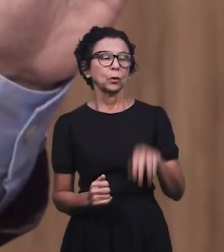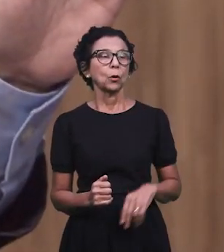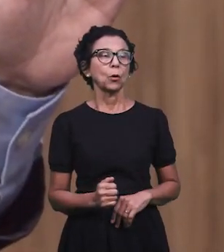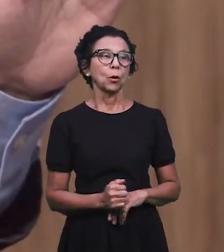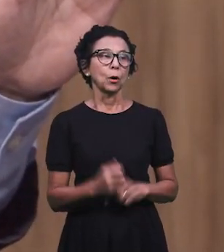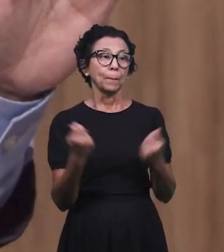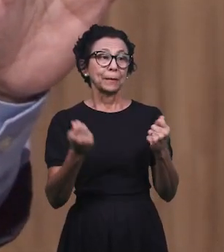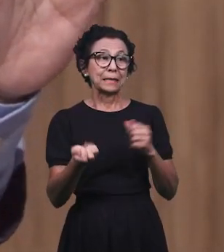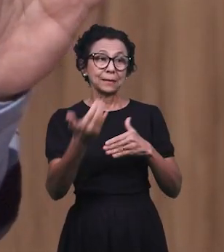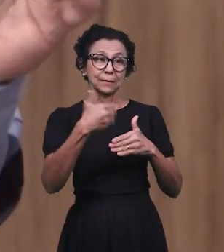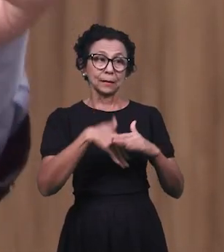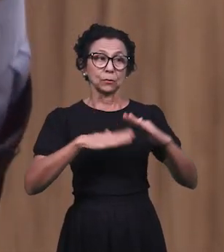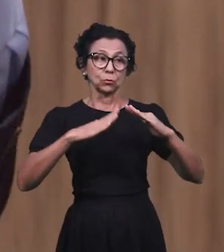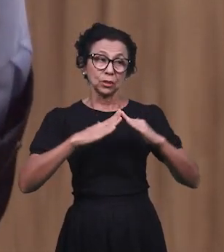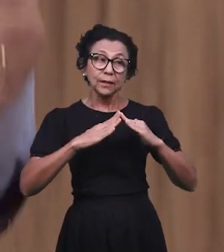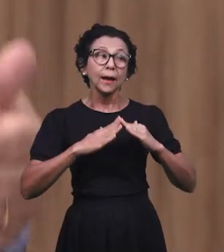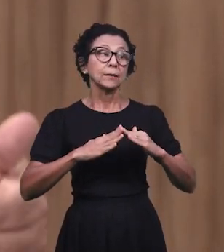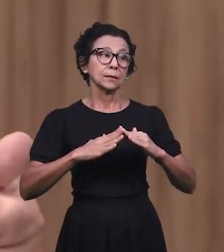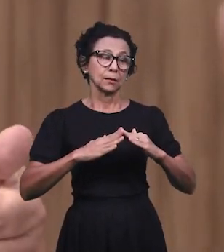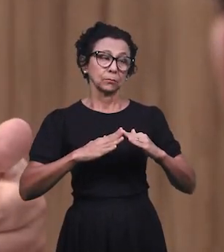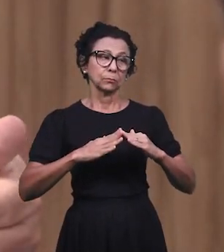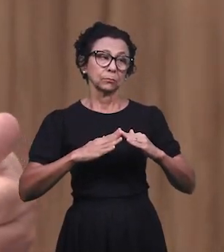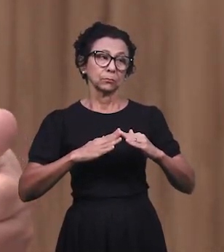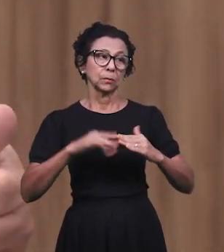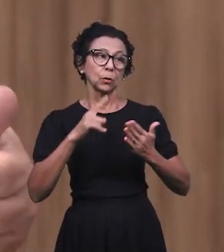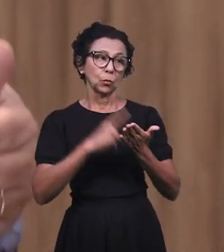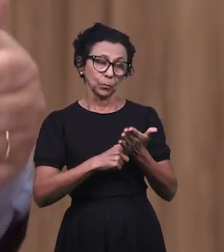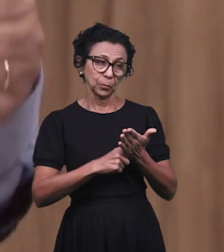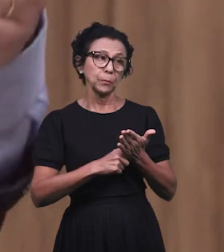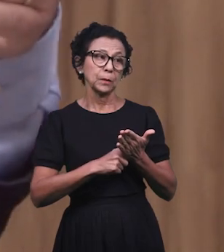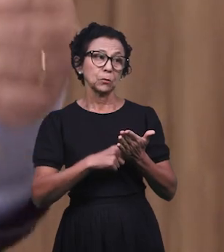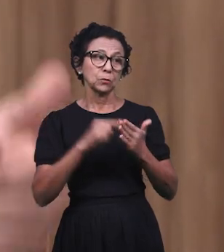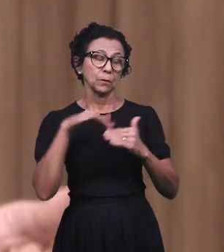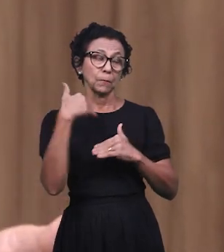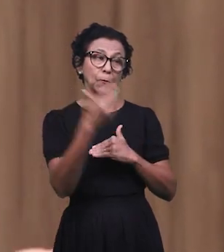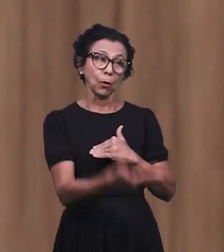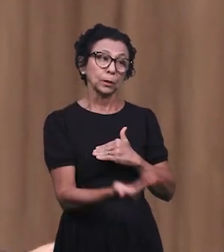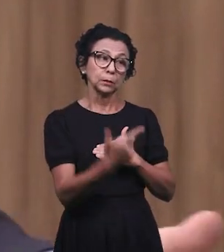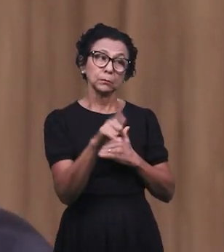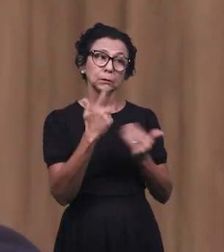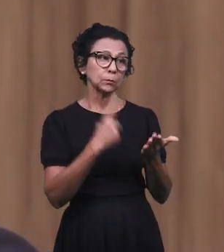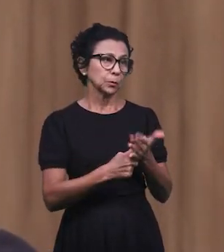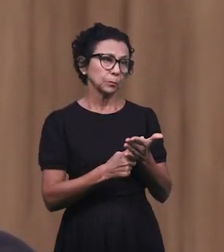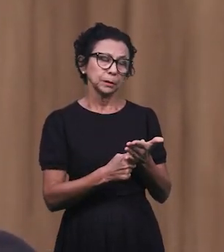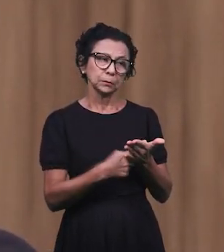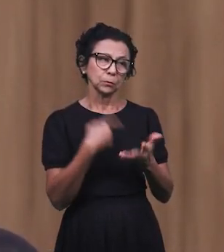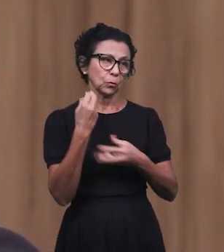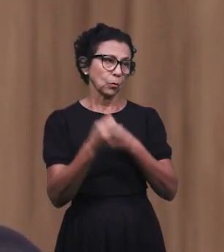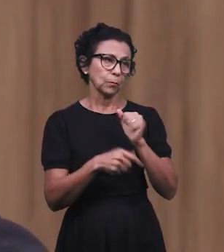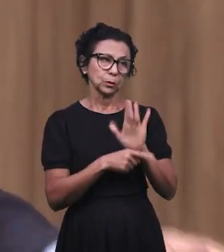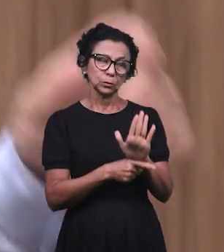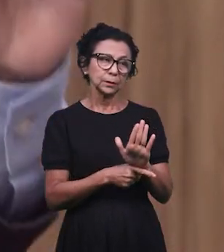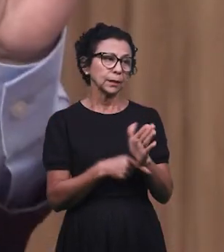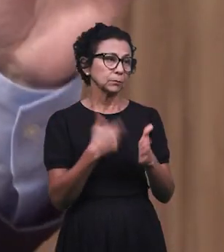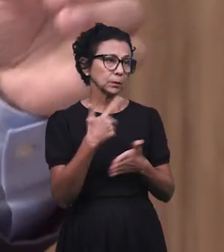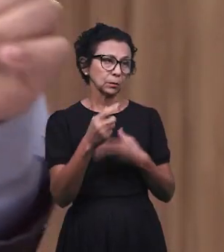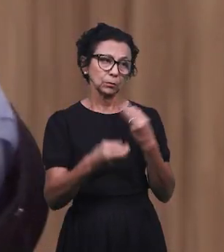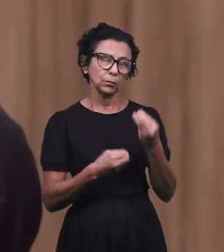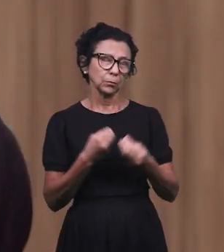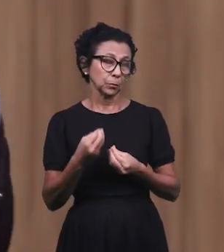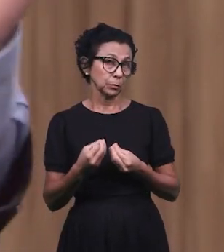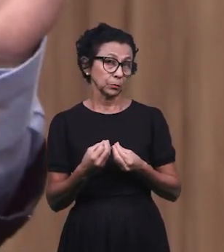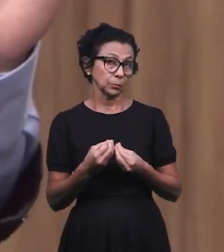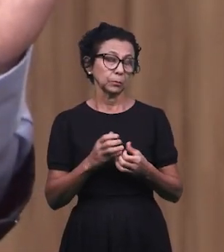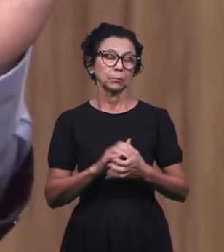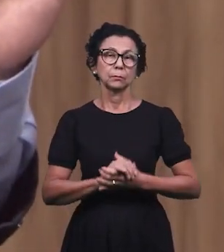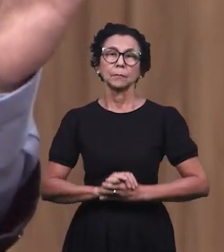descompromissados com isso. A igreja hoje, ela está vivendo um momento profético da volta do Senhor. Jericó não